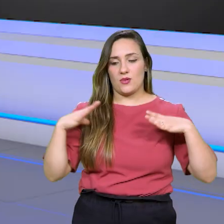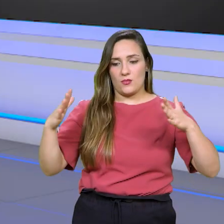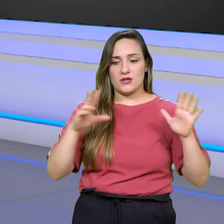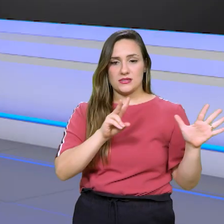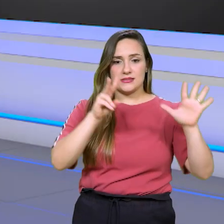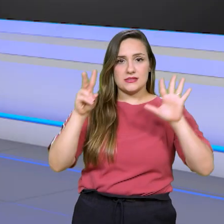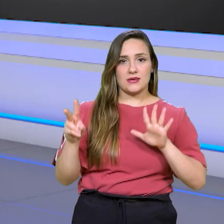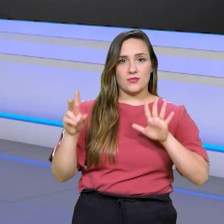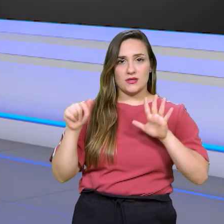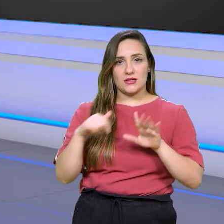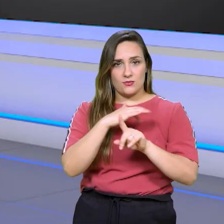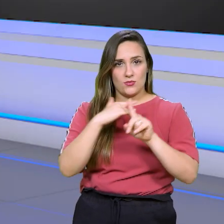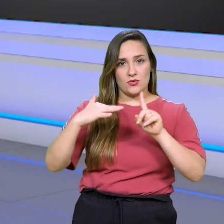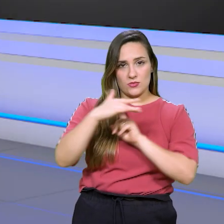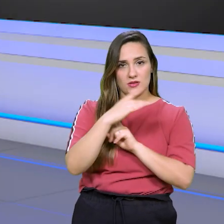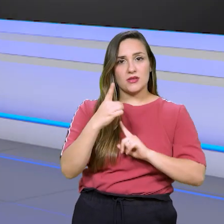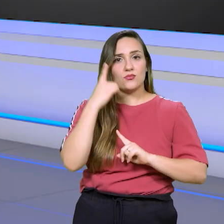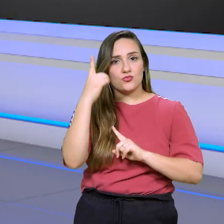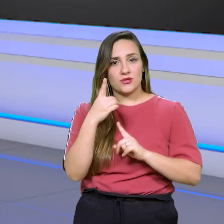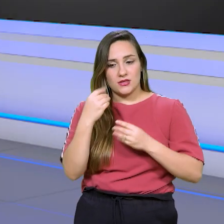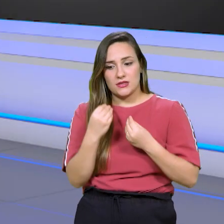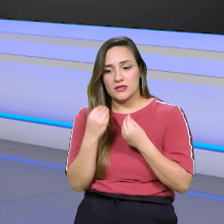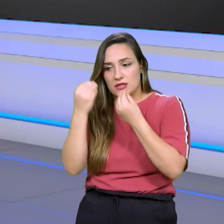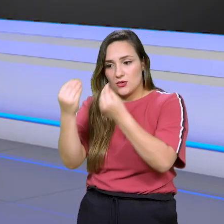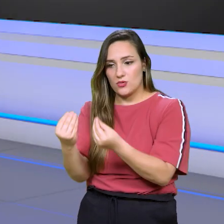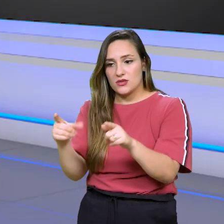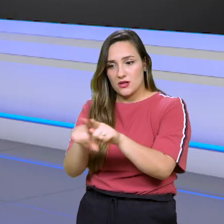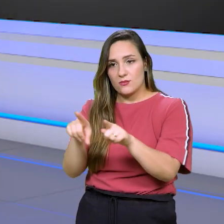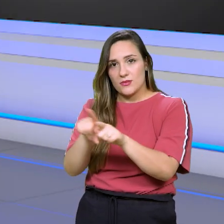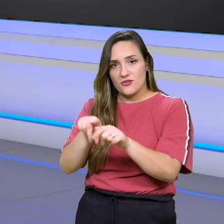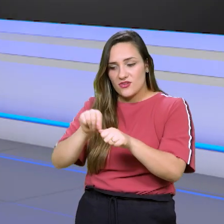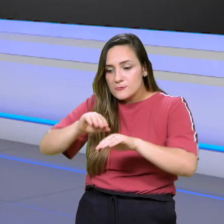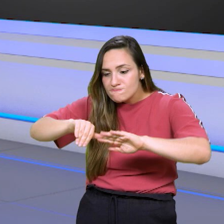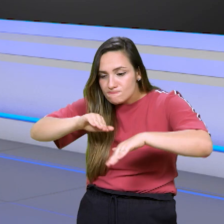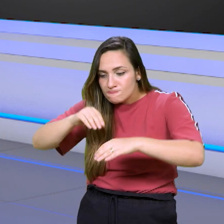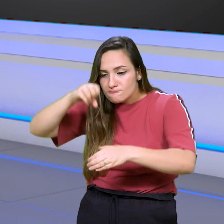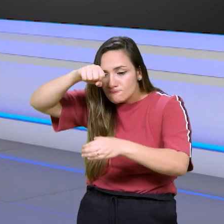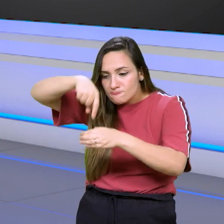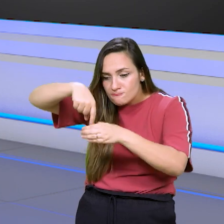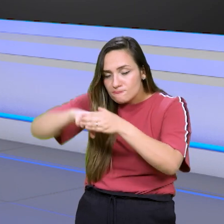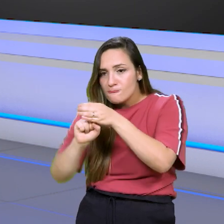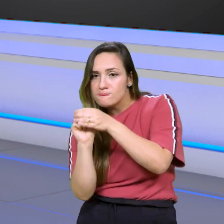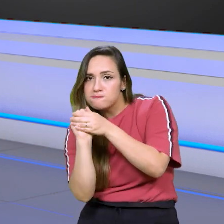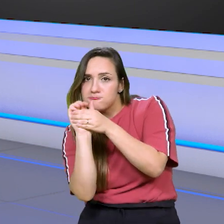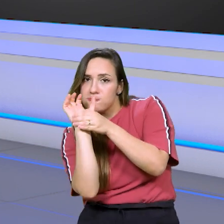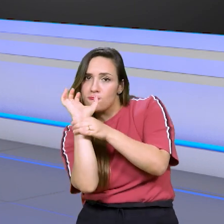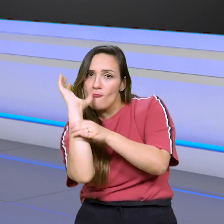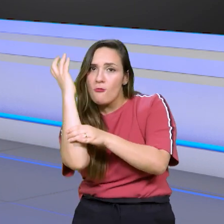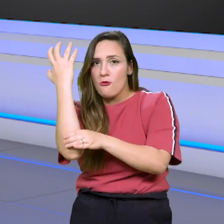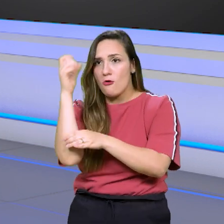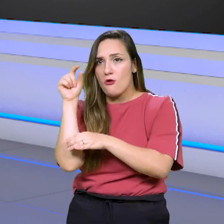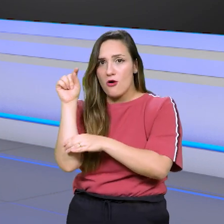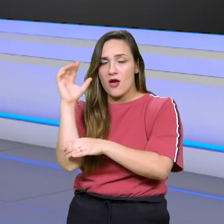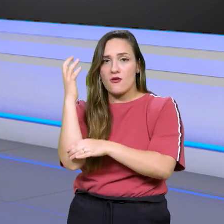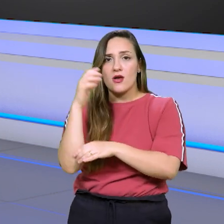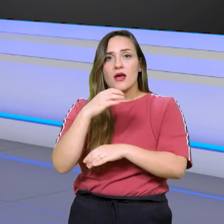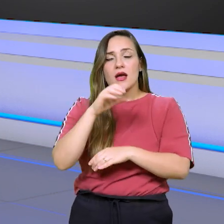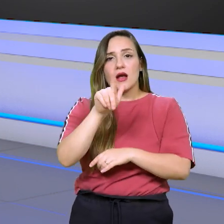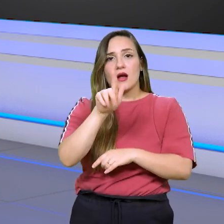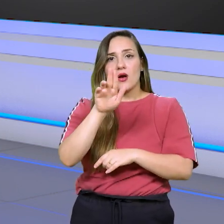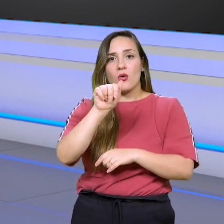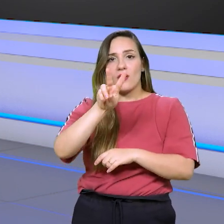Em comemoração à Semana Estadual do Meio Ambiente, os parlamentares entregaram e plantaram mudas de